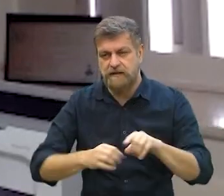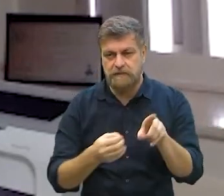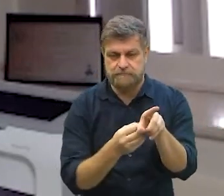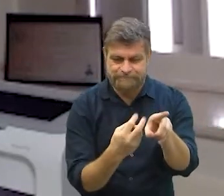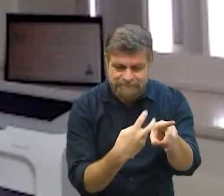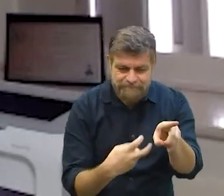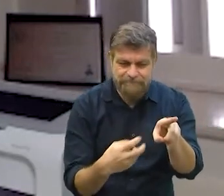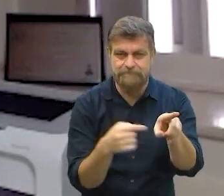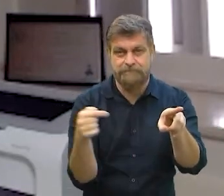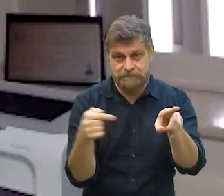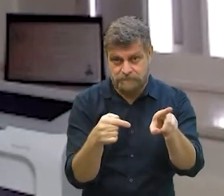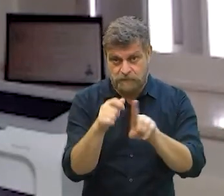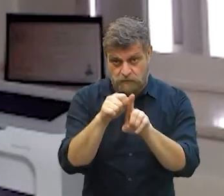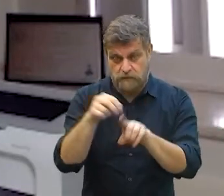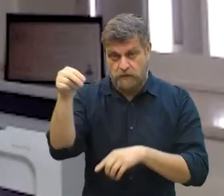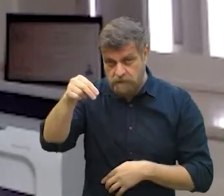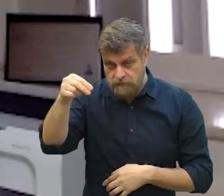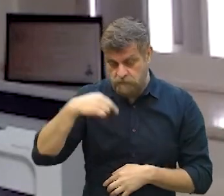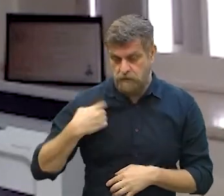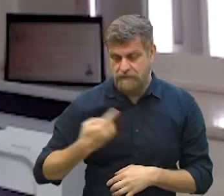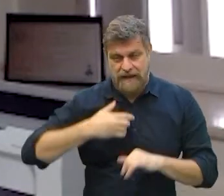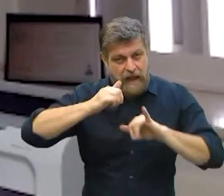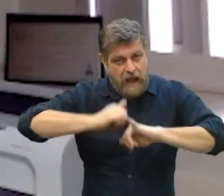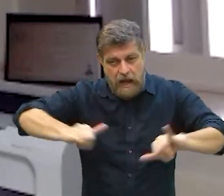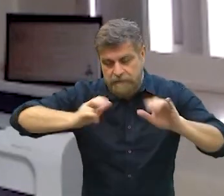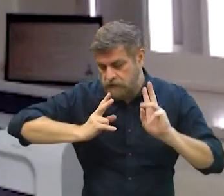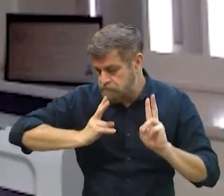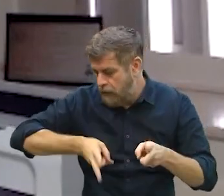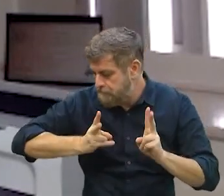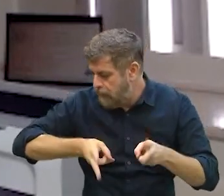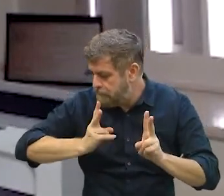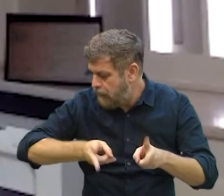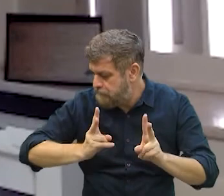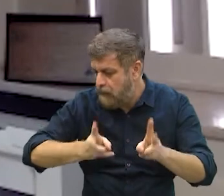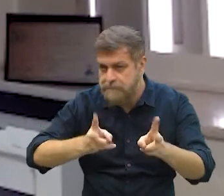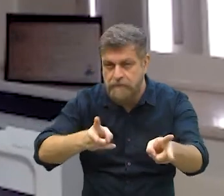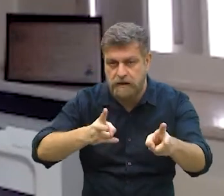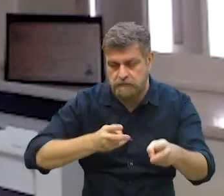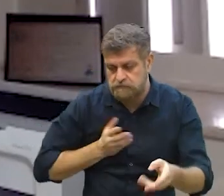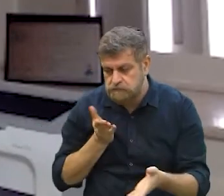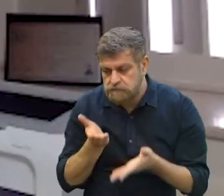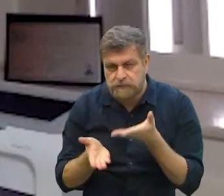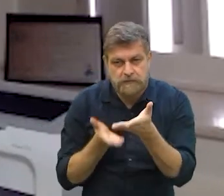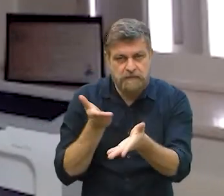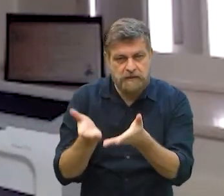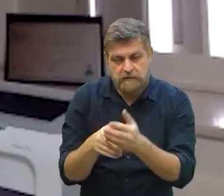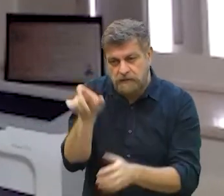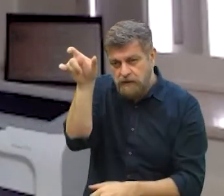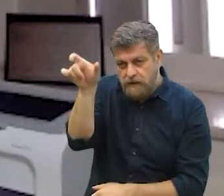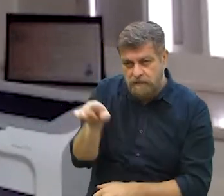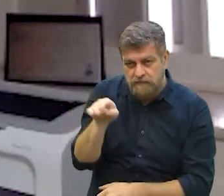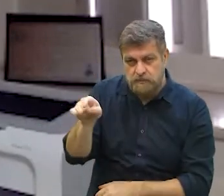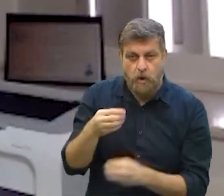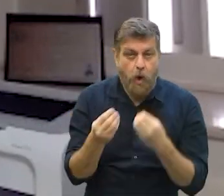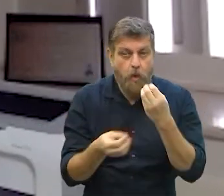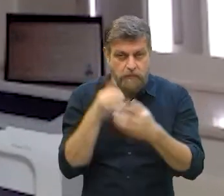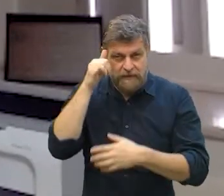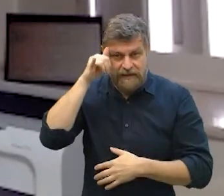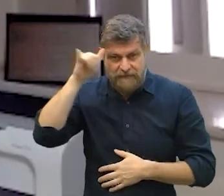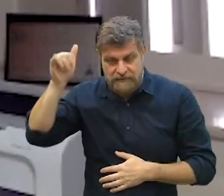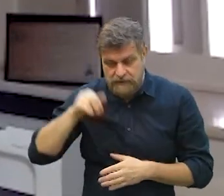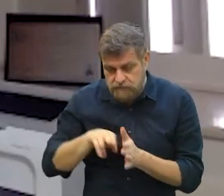o câncer de próstata nesse mês, mas a nossa campanha é contínua. O tratamento dos nossos pacientes,